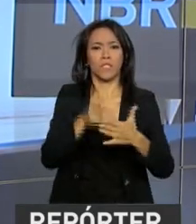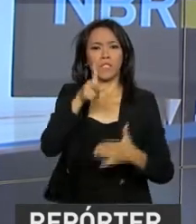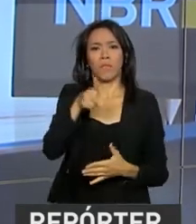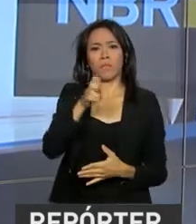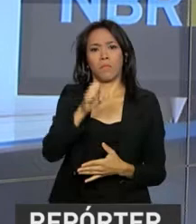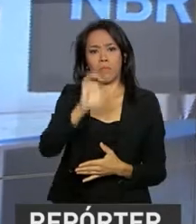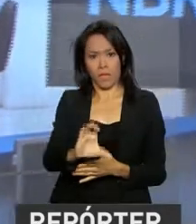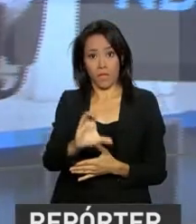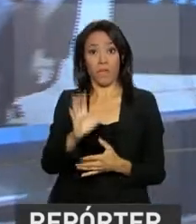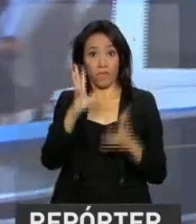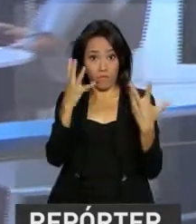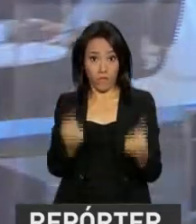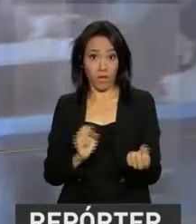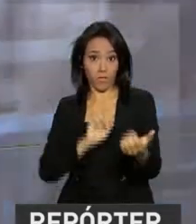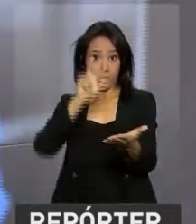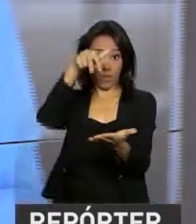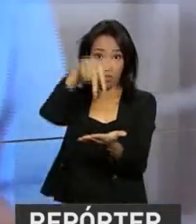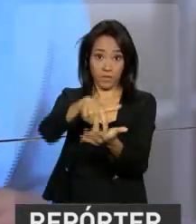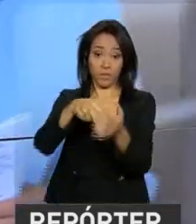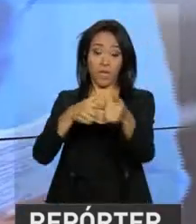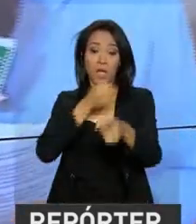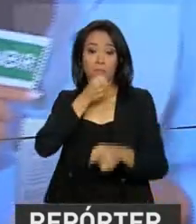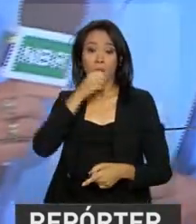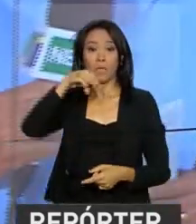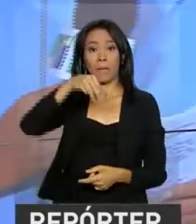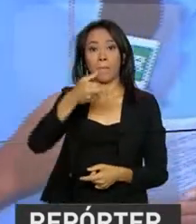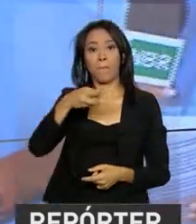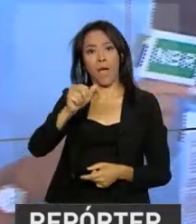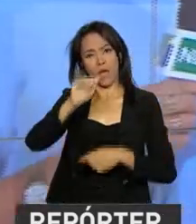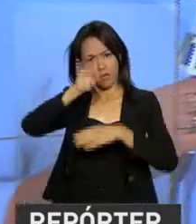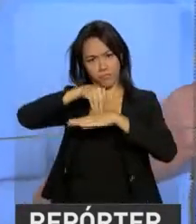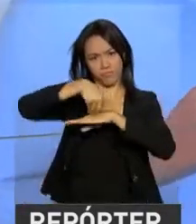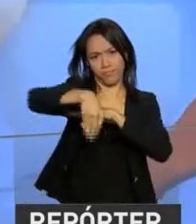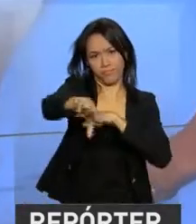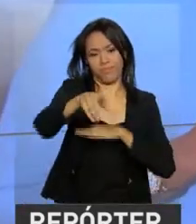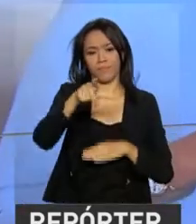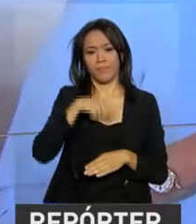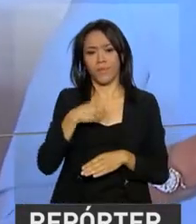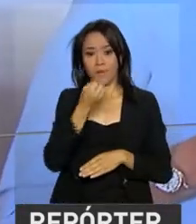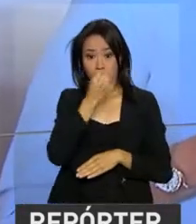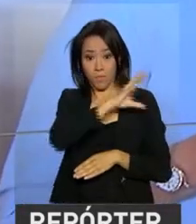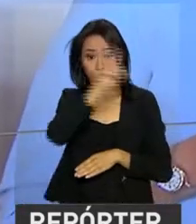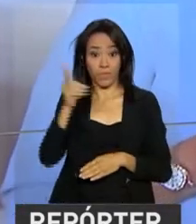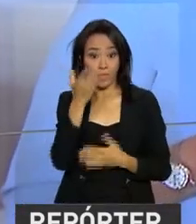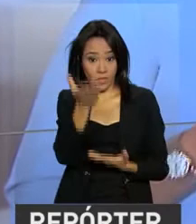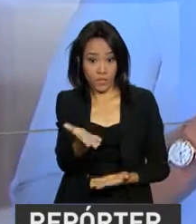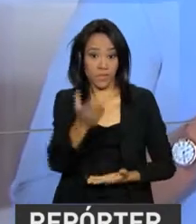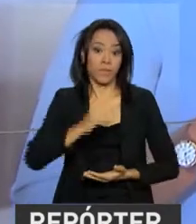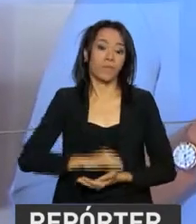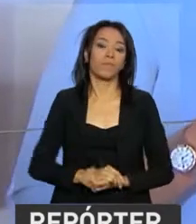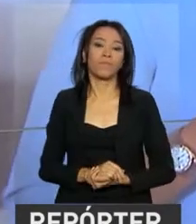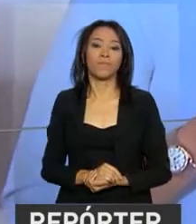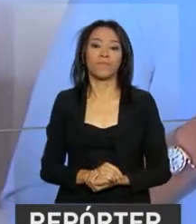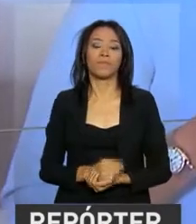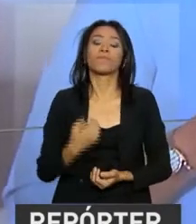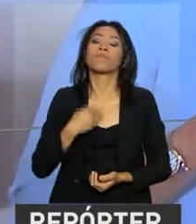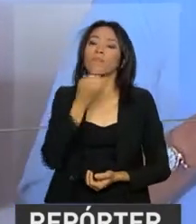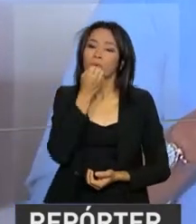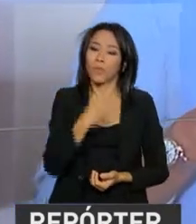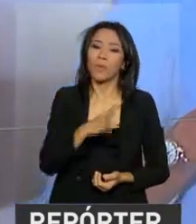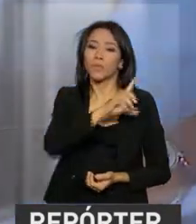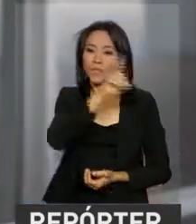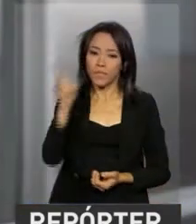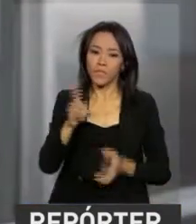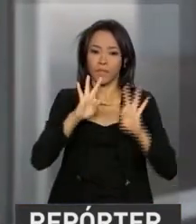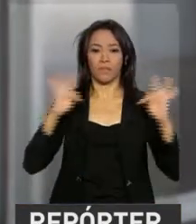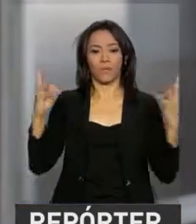ao Palácio Planalto, a repórter Mara Knupp está lá e tem mais informações para a gente. Oi, Mara, um bom dia para você. Bom dia para você, Leandro.